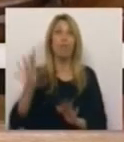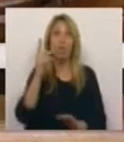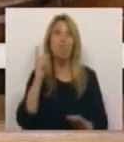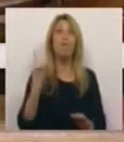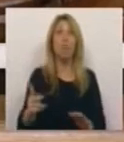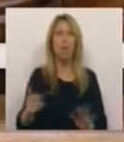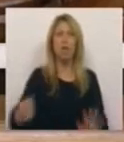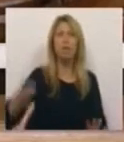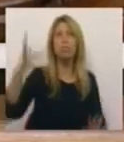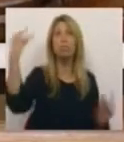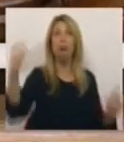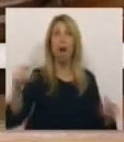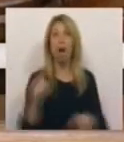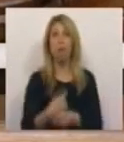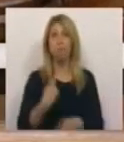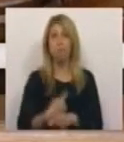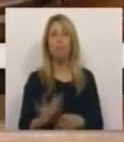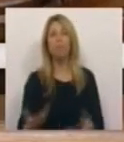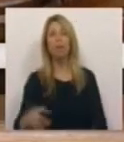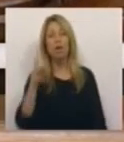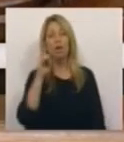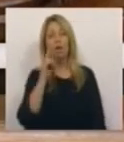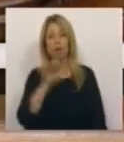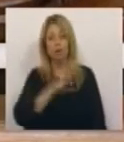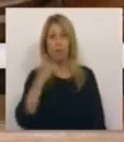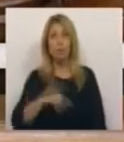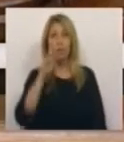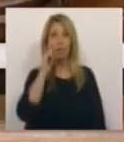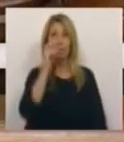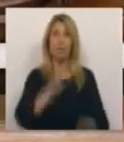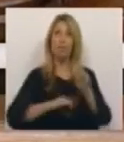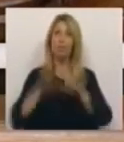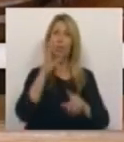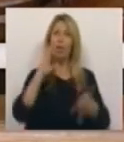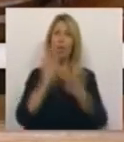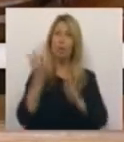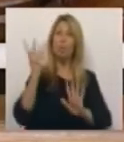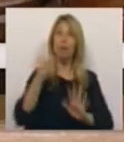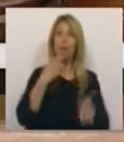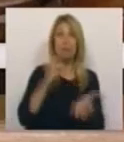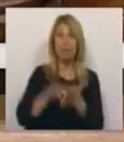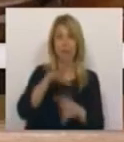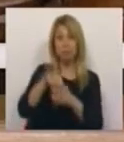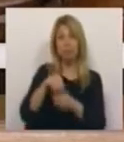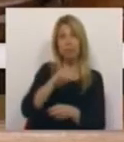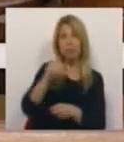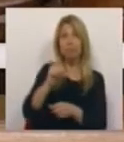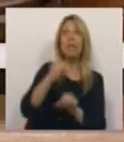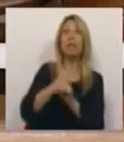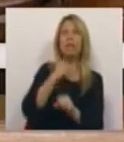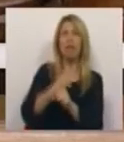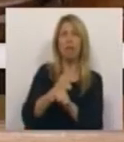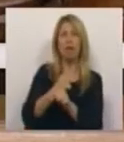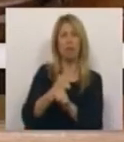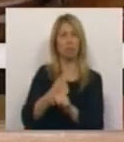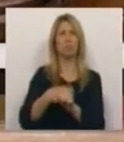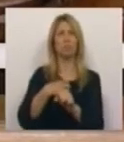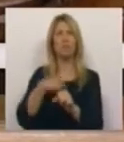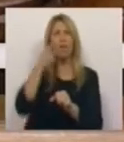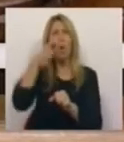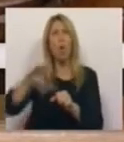violência. Senhor Presidente, senhores deputados, nos últimos anos, a realidade nos locais de trabalho conheceu uma desumanização